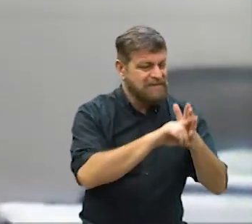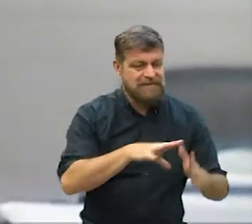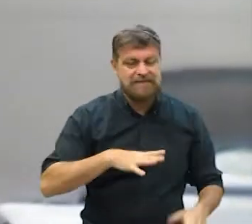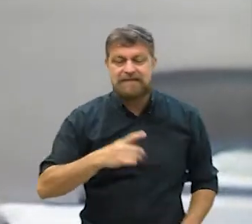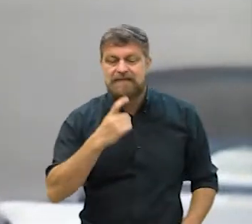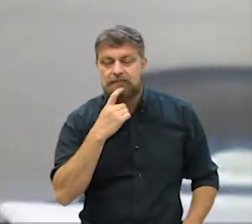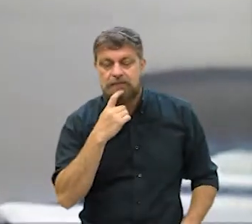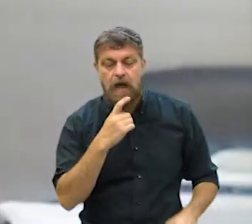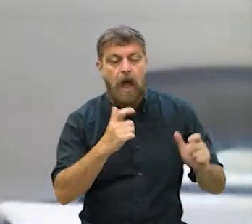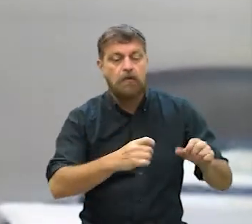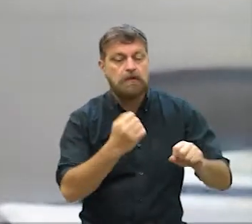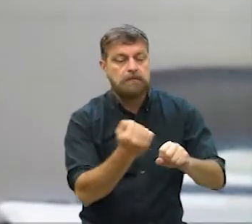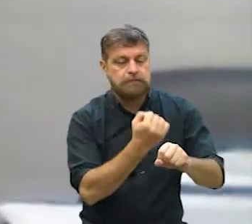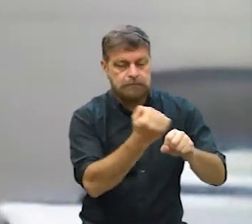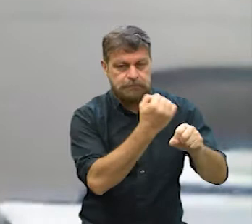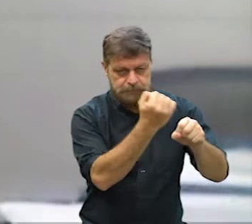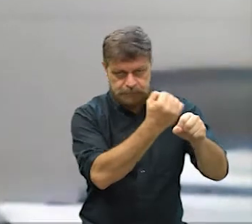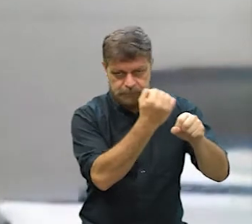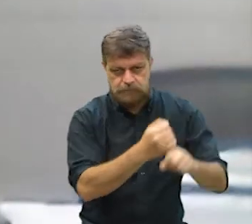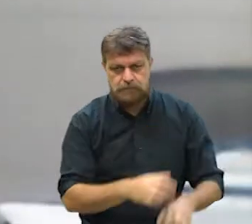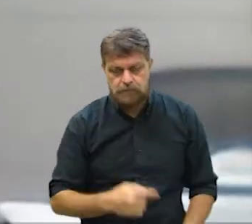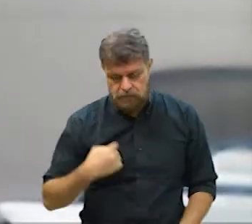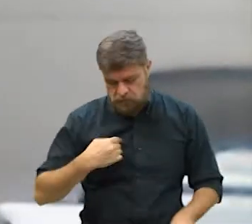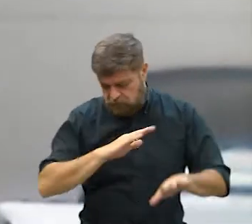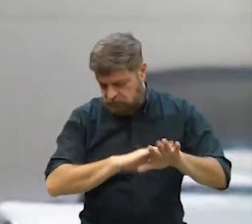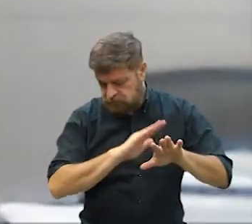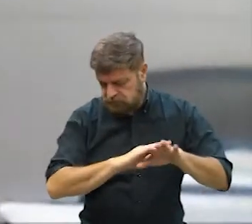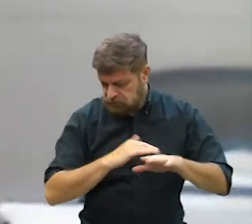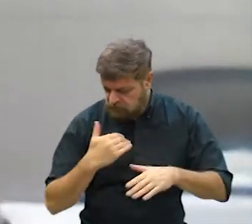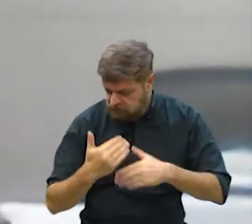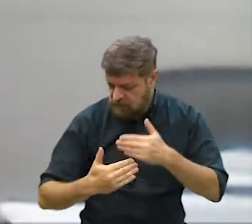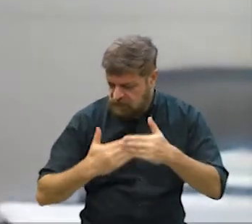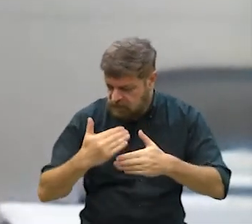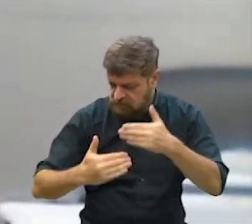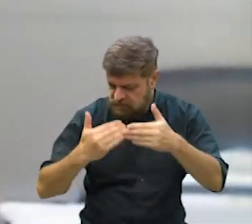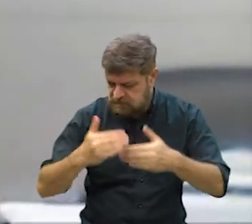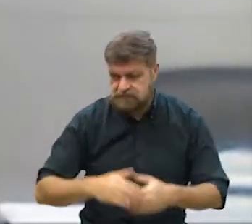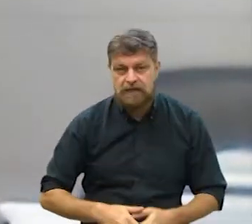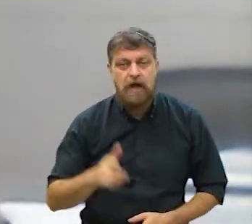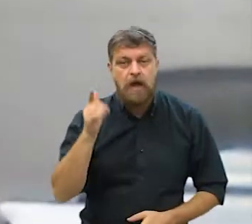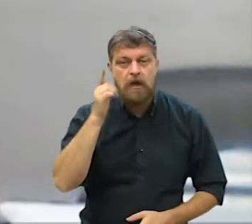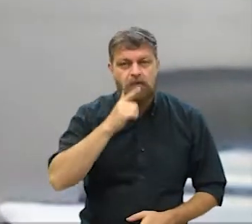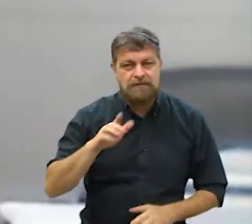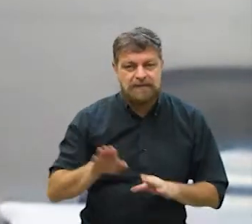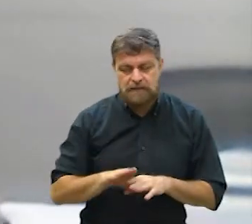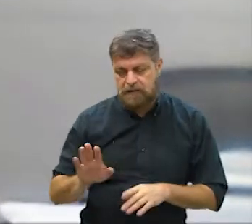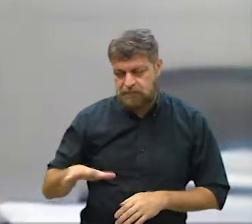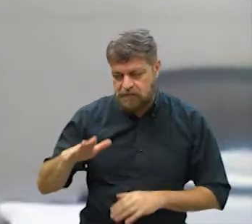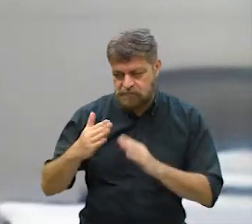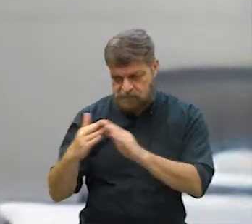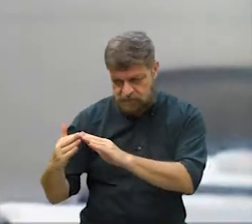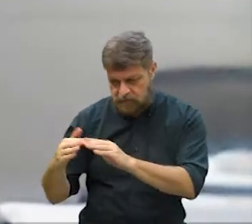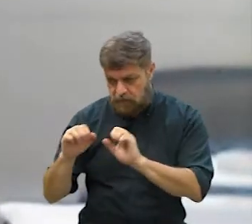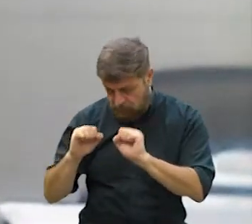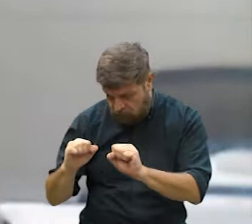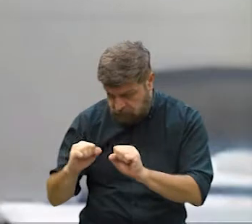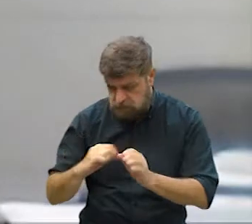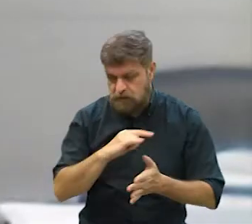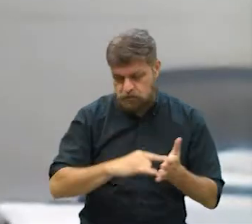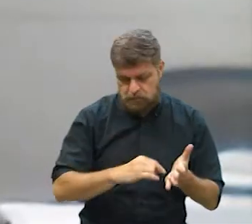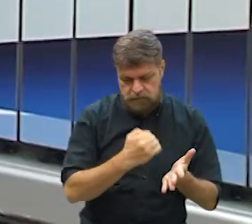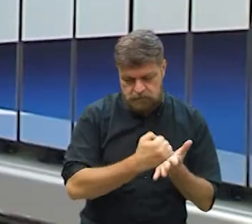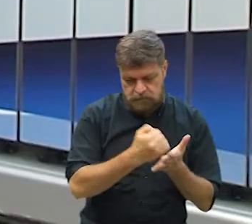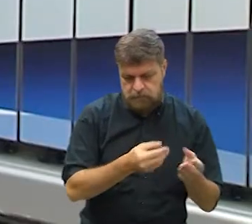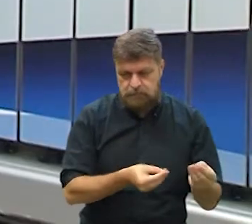tá? E nós vamos avançar muito na regularização, onde é possível